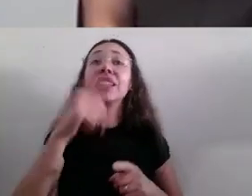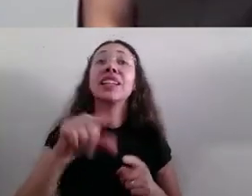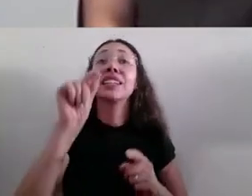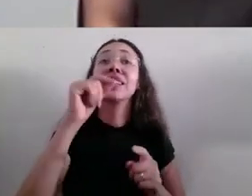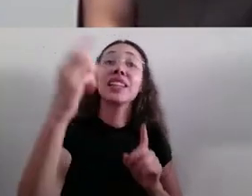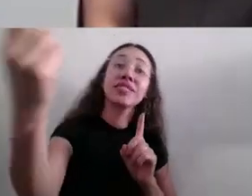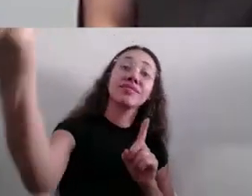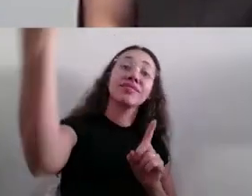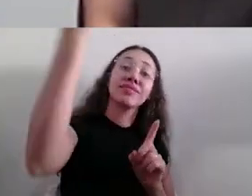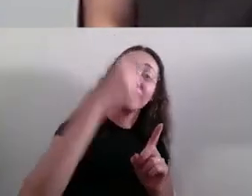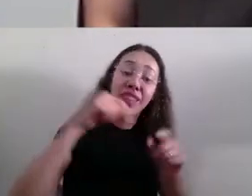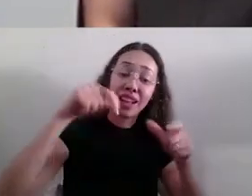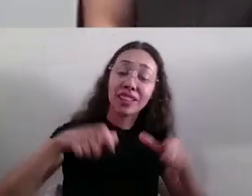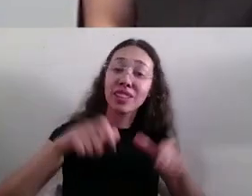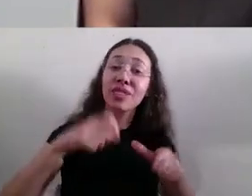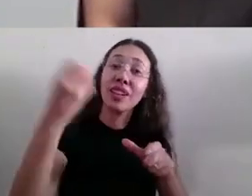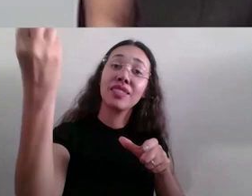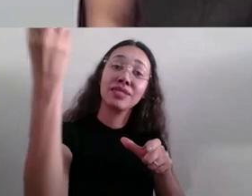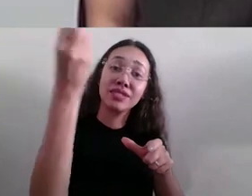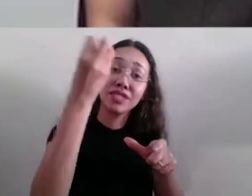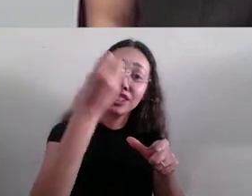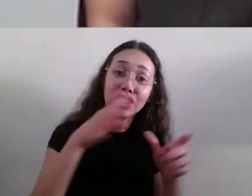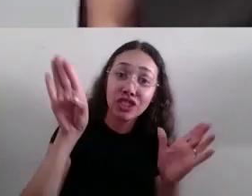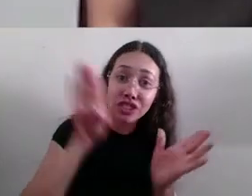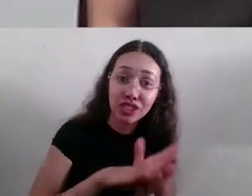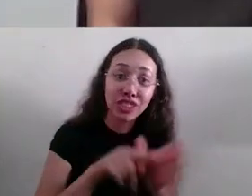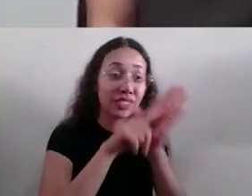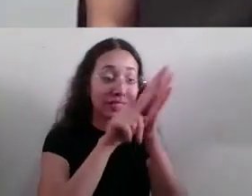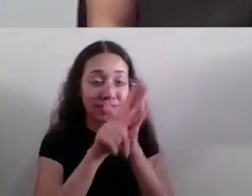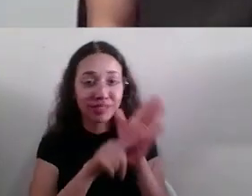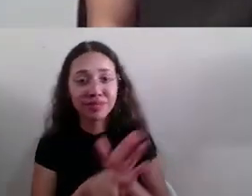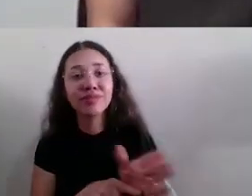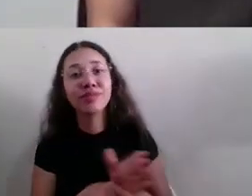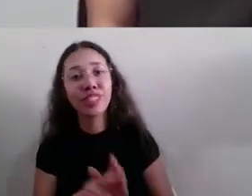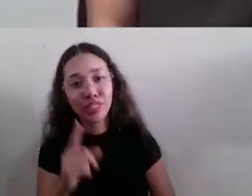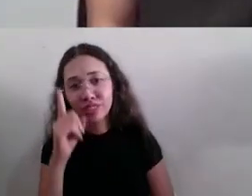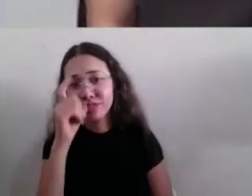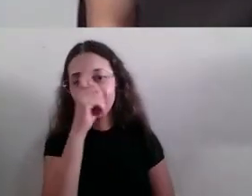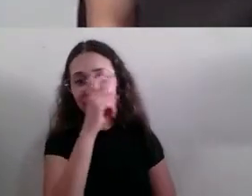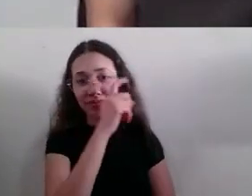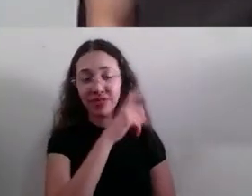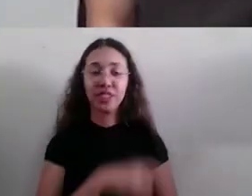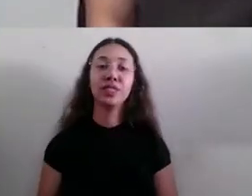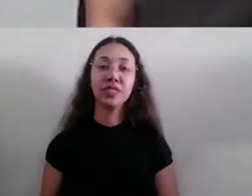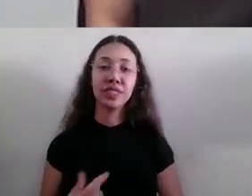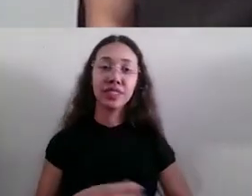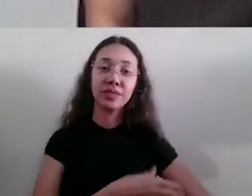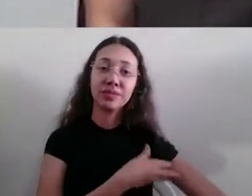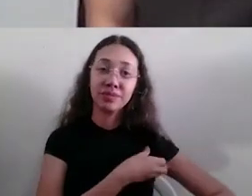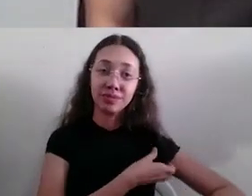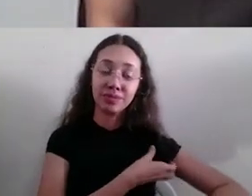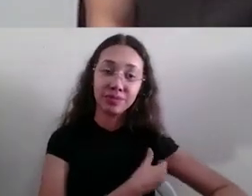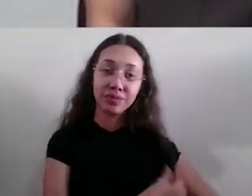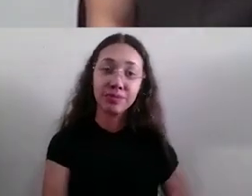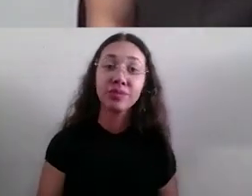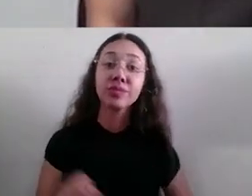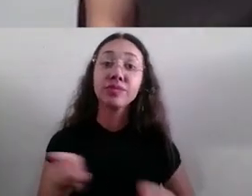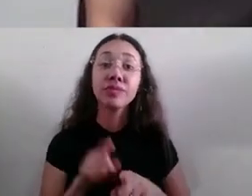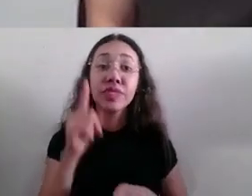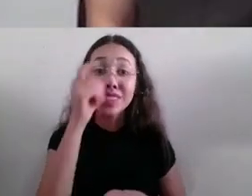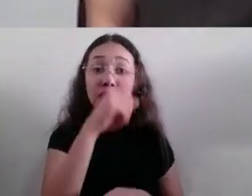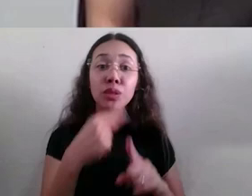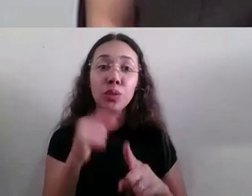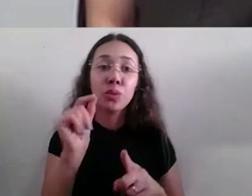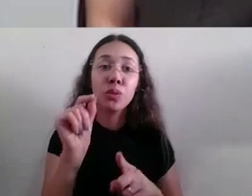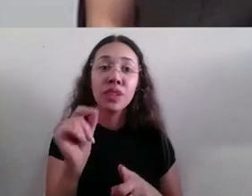até Jundiaí e realizar as perícias. E esse foi um dos grandes desafios também do núcleo, do núcleo de incapacidade, era conseguir convencer